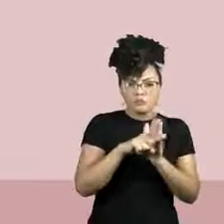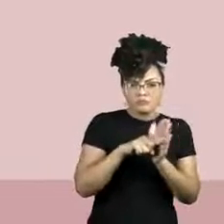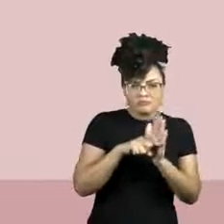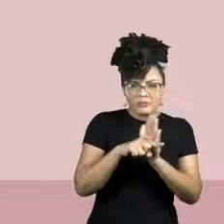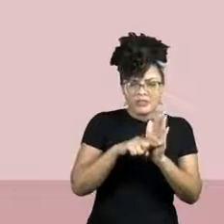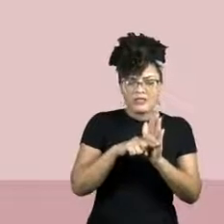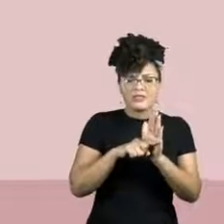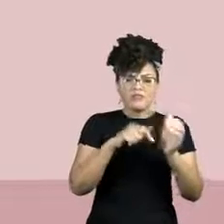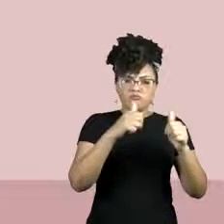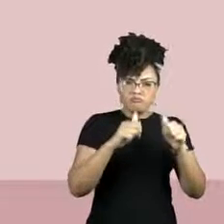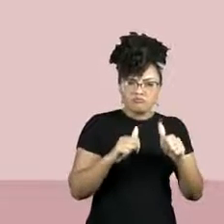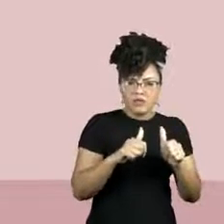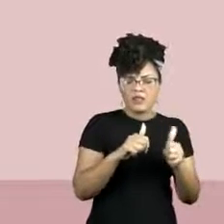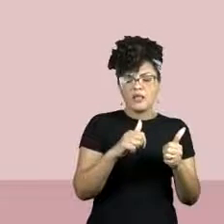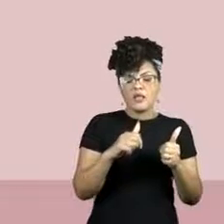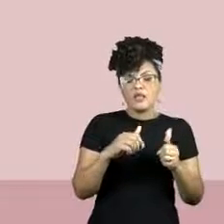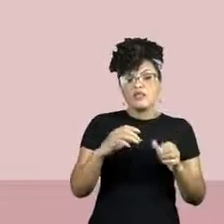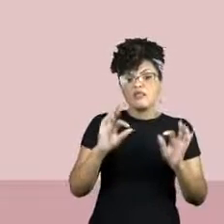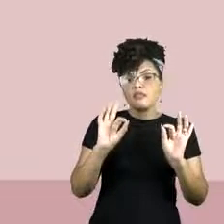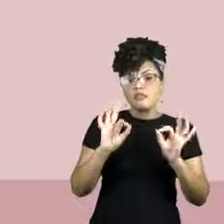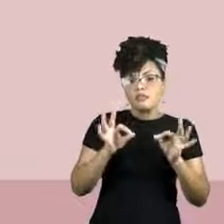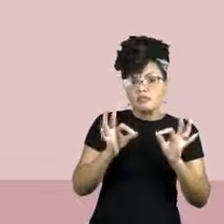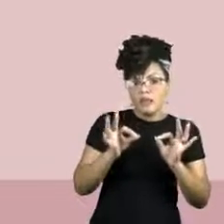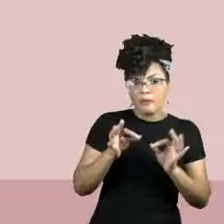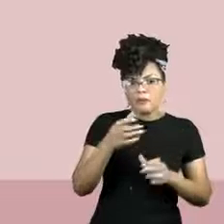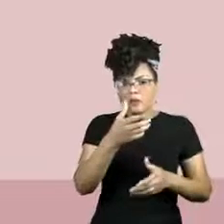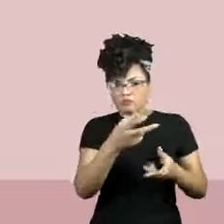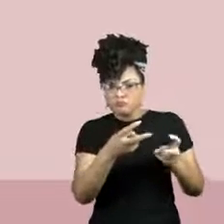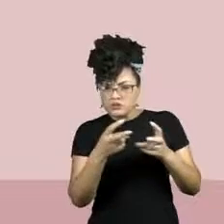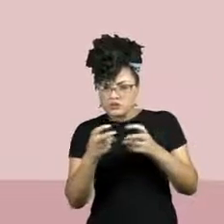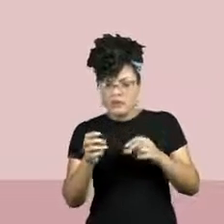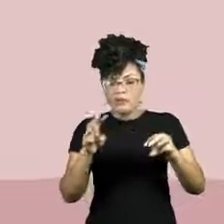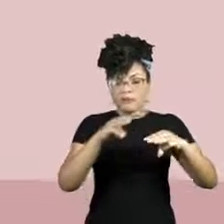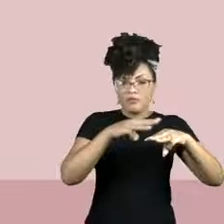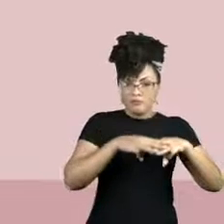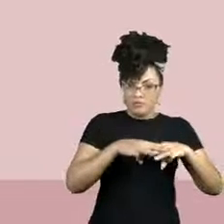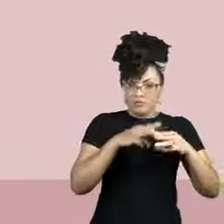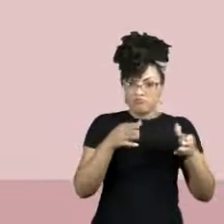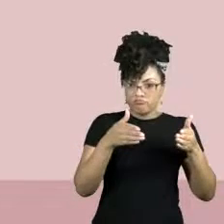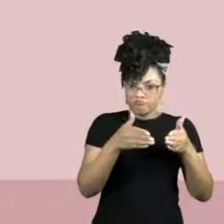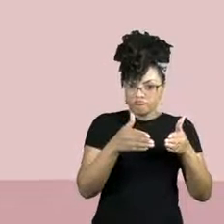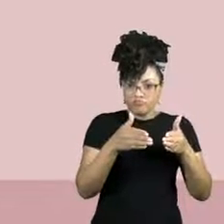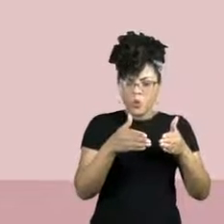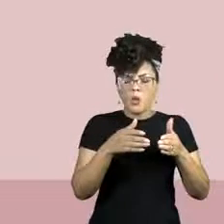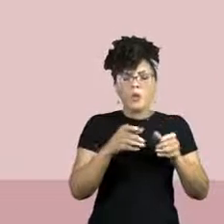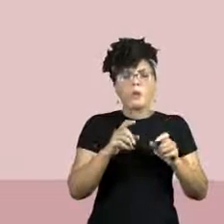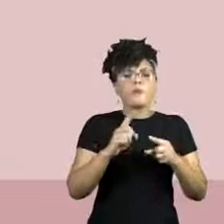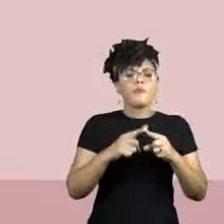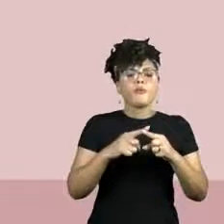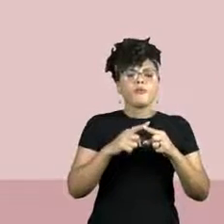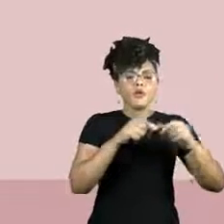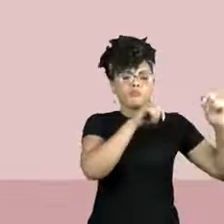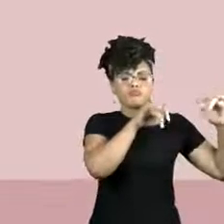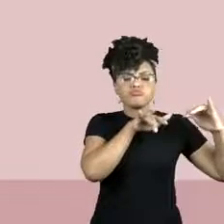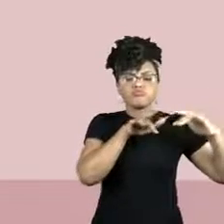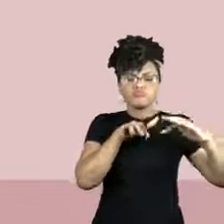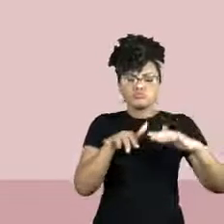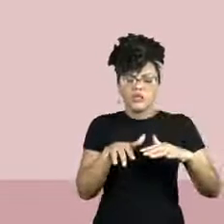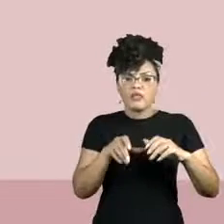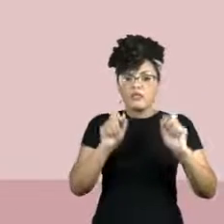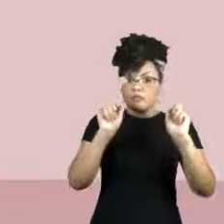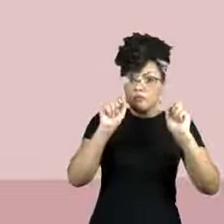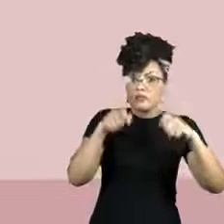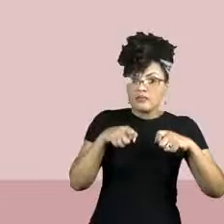nessas análises a gente consegue determinar matematicamente a tendência ao deslizamento e também uma